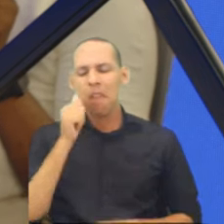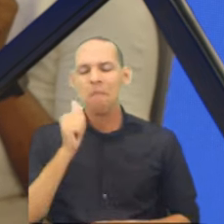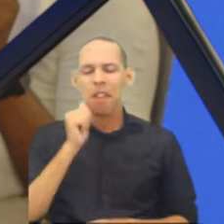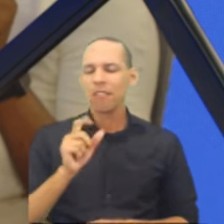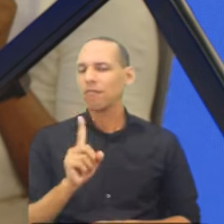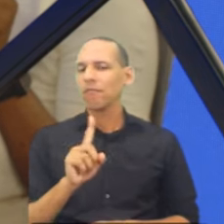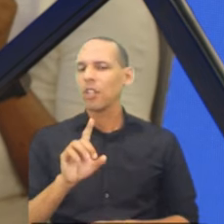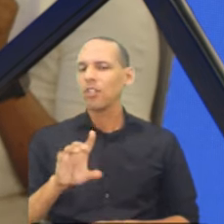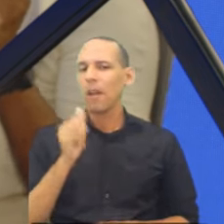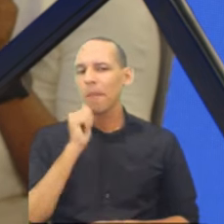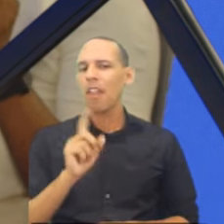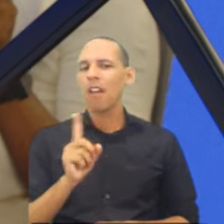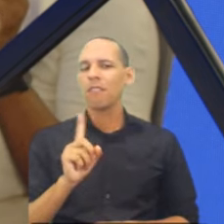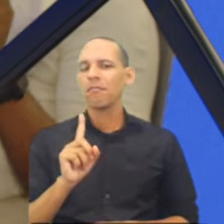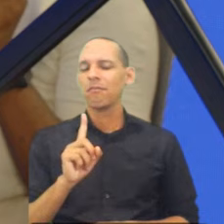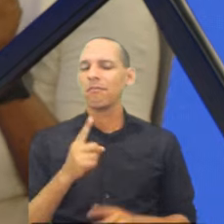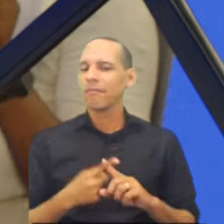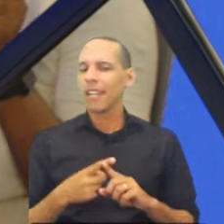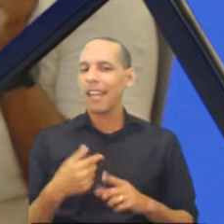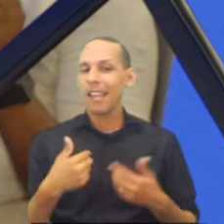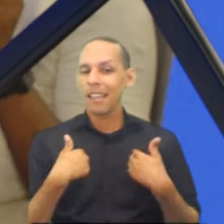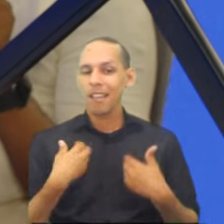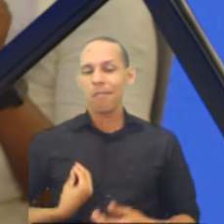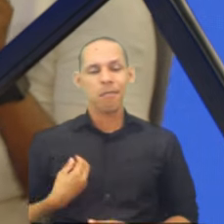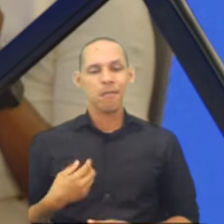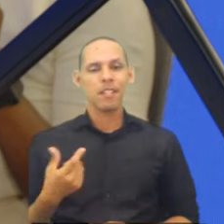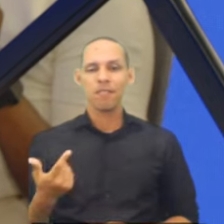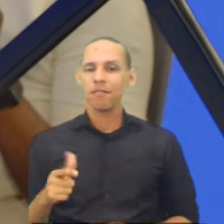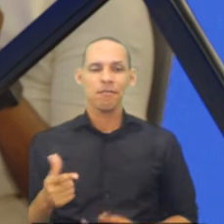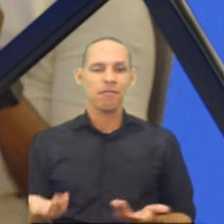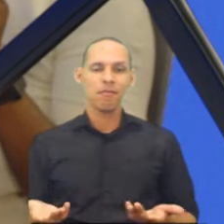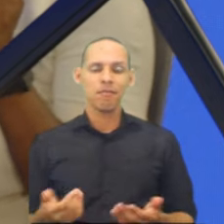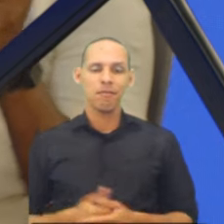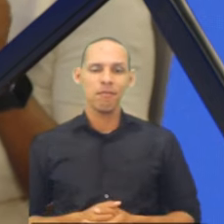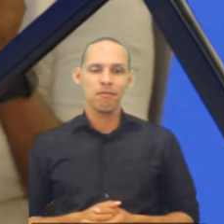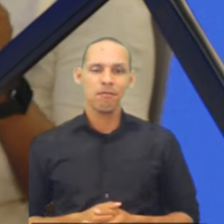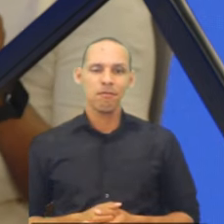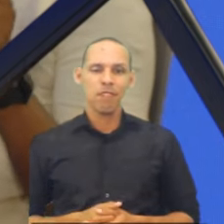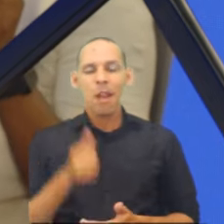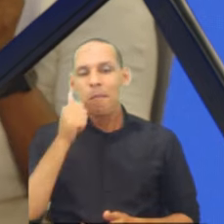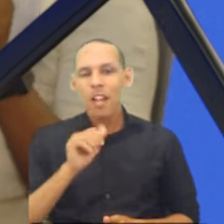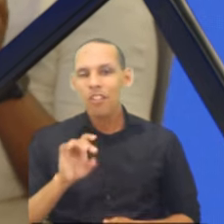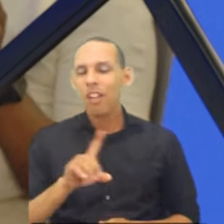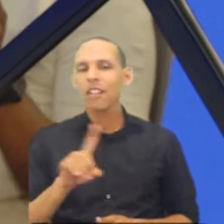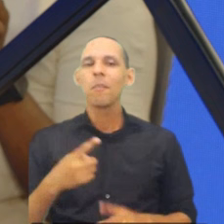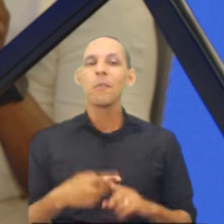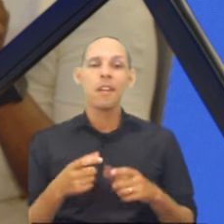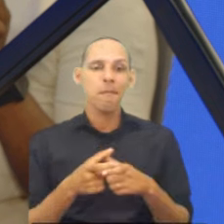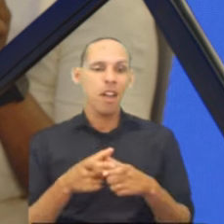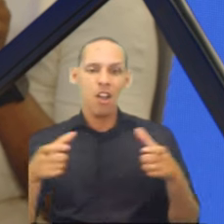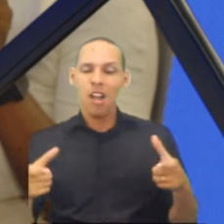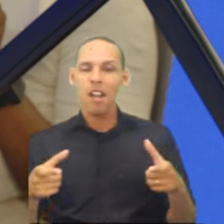não é só mulheres não é só mulheres a partir do momento que eu não estou não é só mulheres quando a